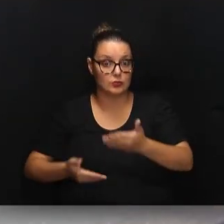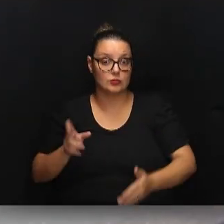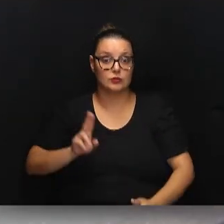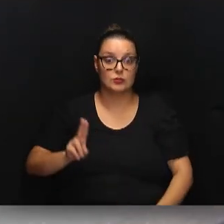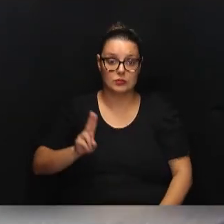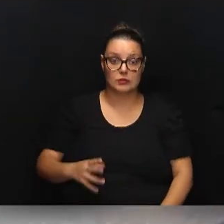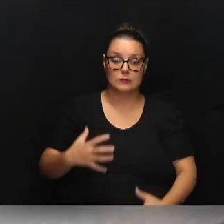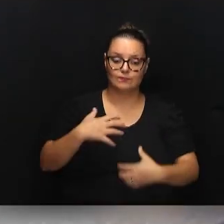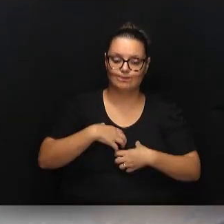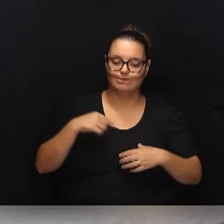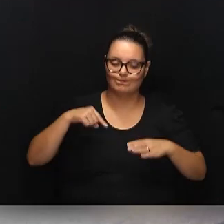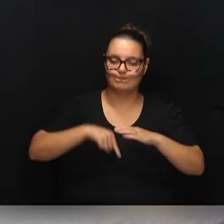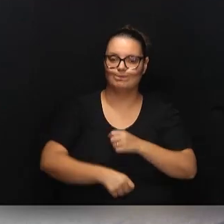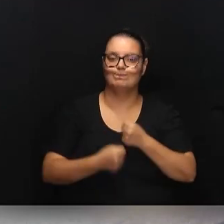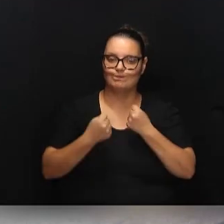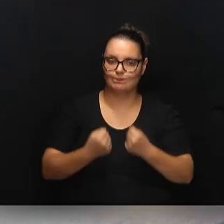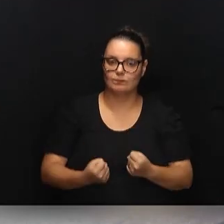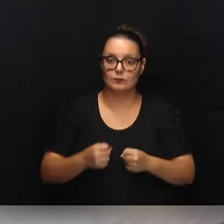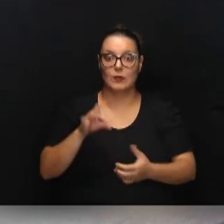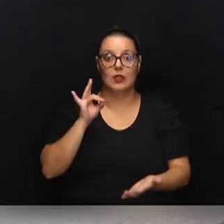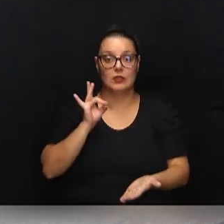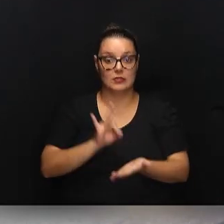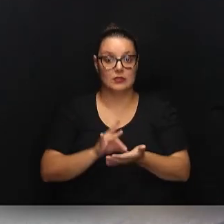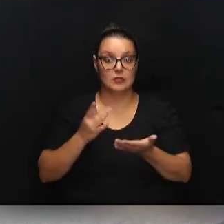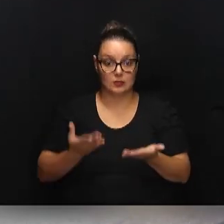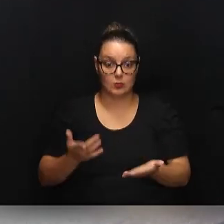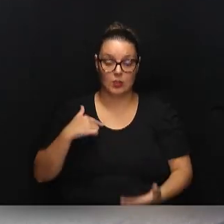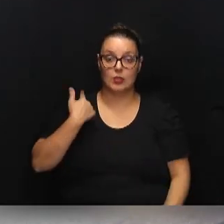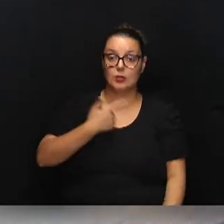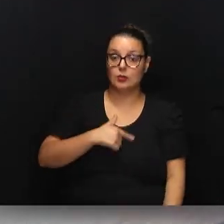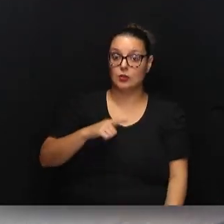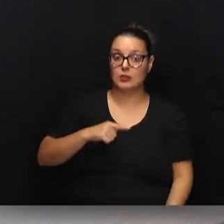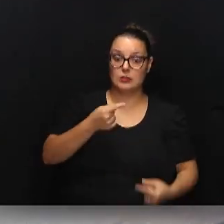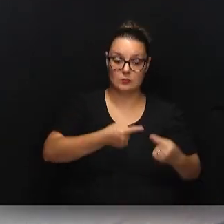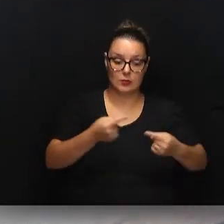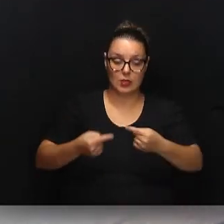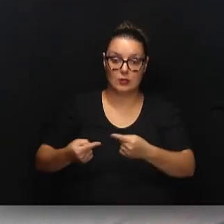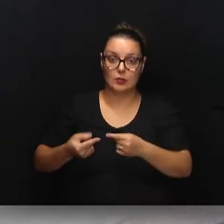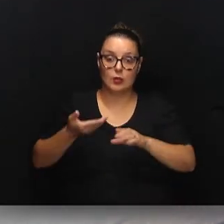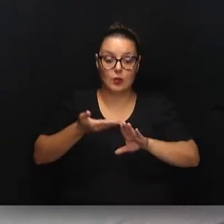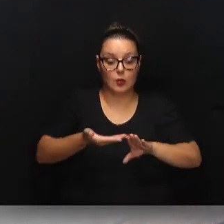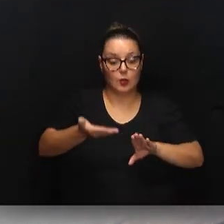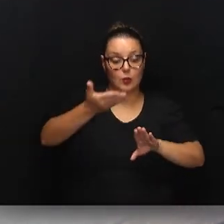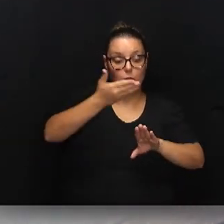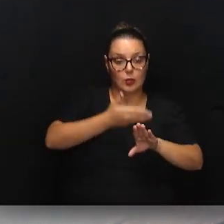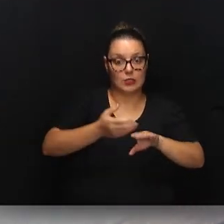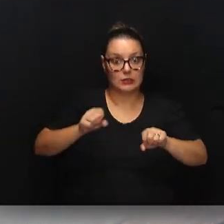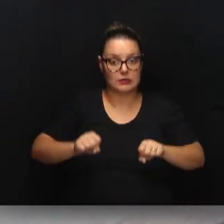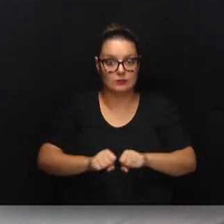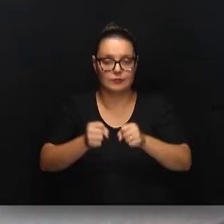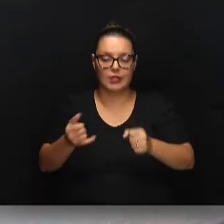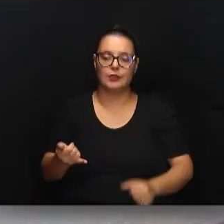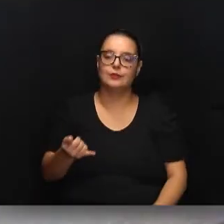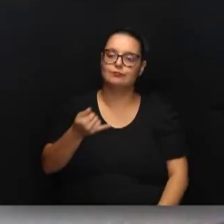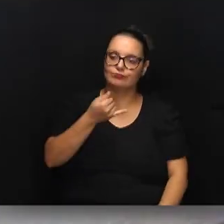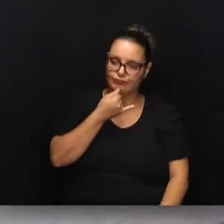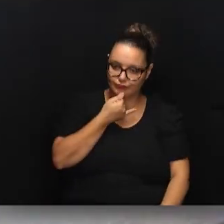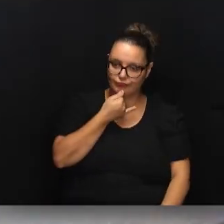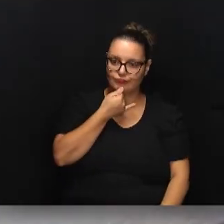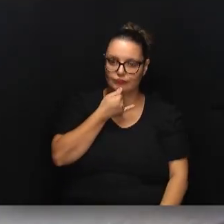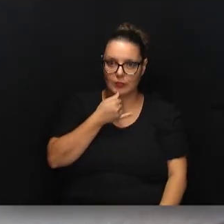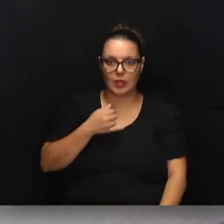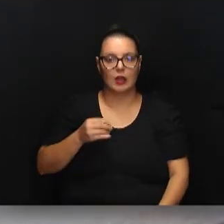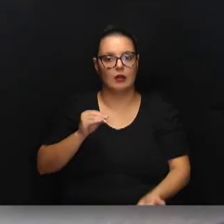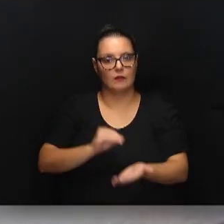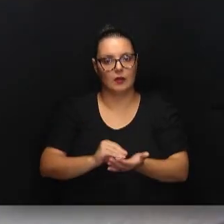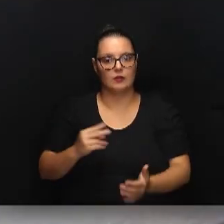forma muito intensa essa realidade. E a gente tem discutido o que está por trás desse desmonte. Infelizmente, a